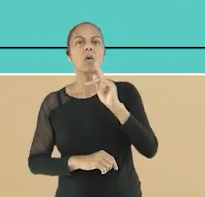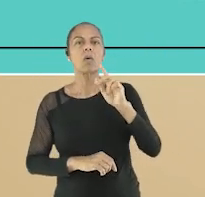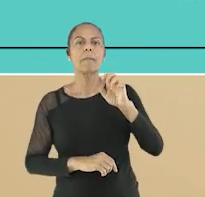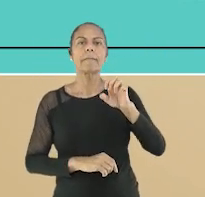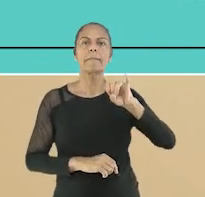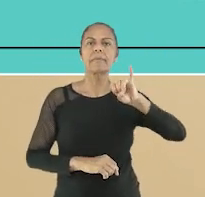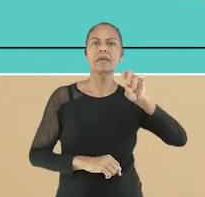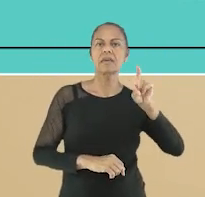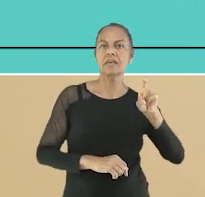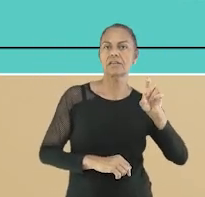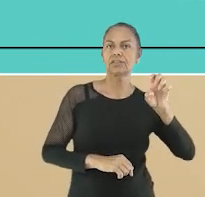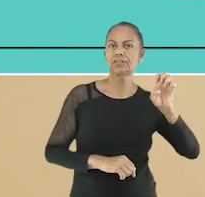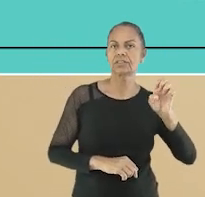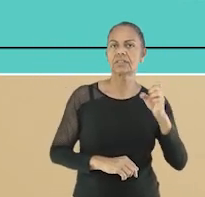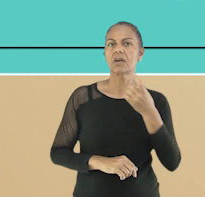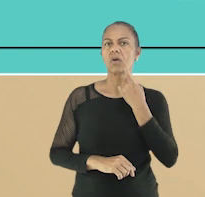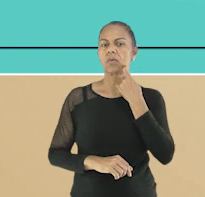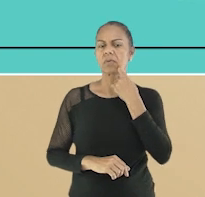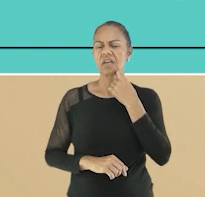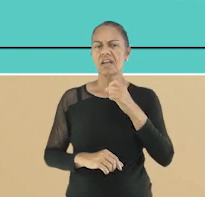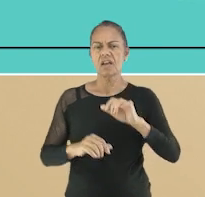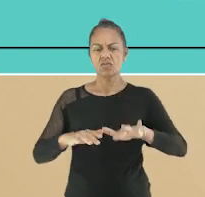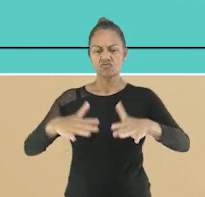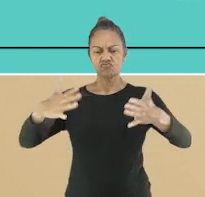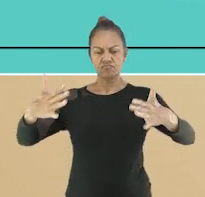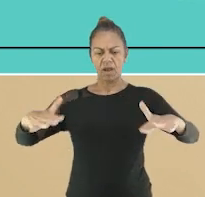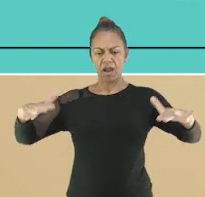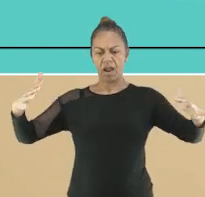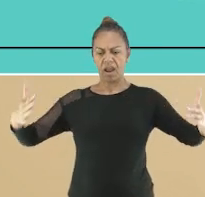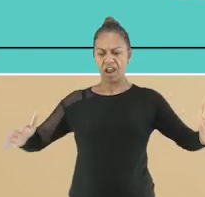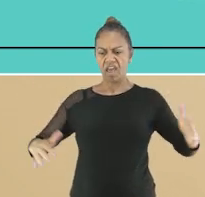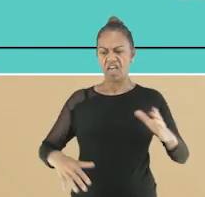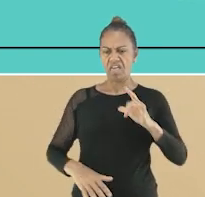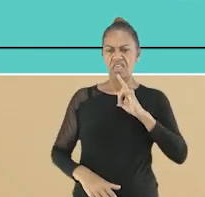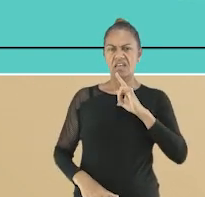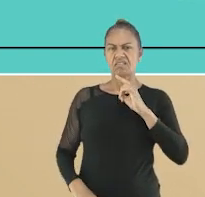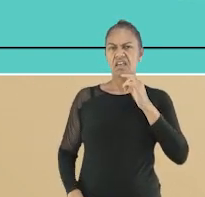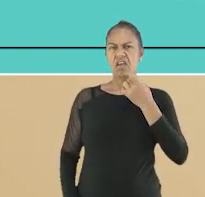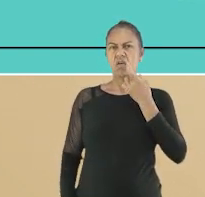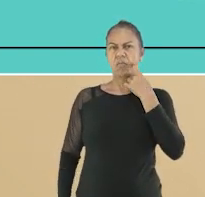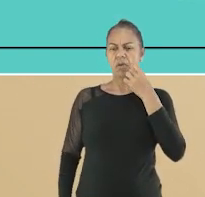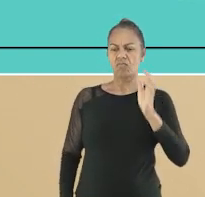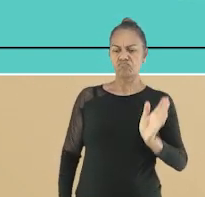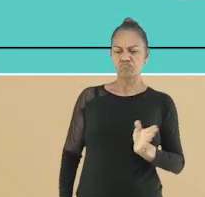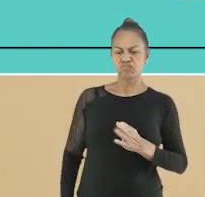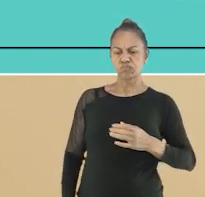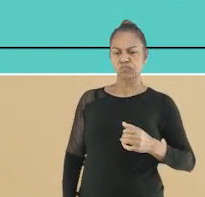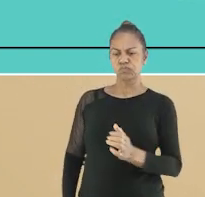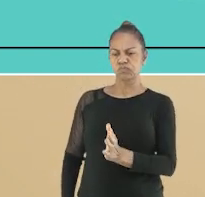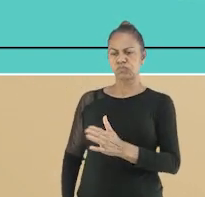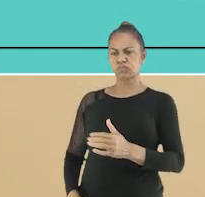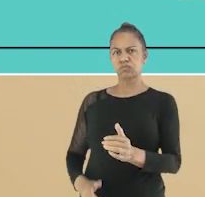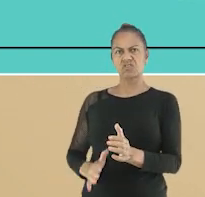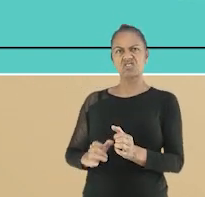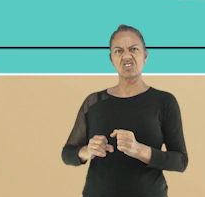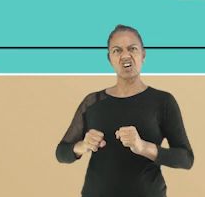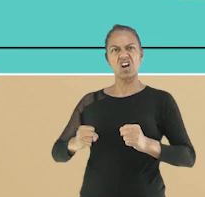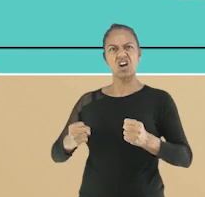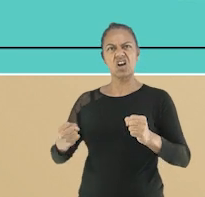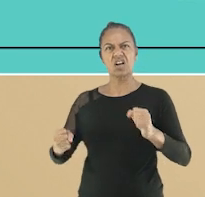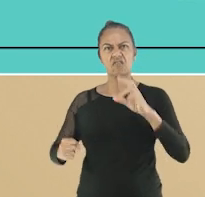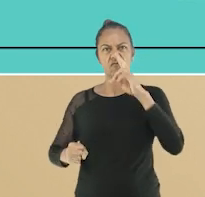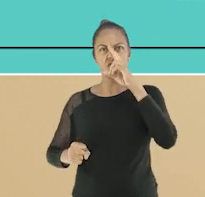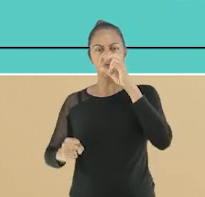Peixe. Lá no mar tinha um enorme peixão. Vivia esbanjando grandeza, dando uma